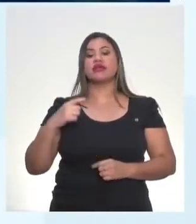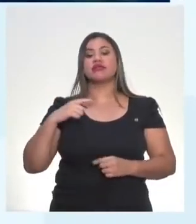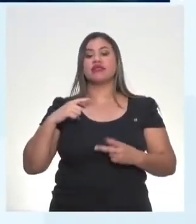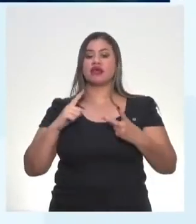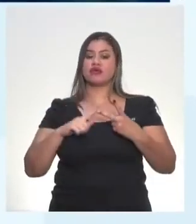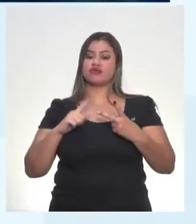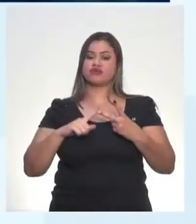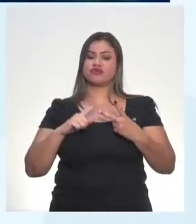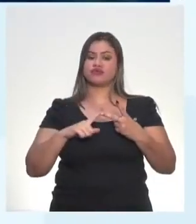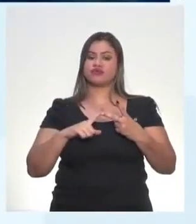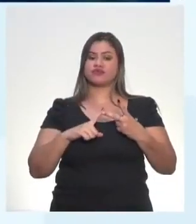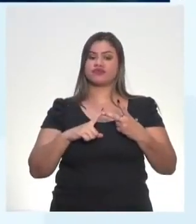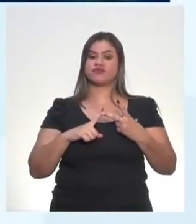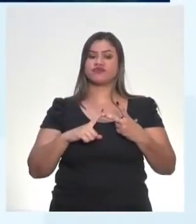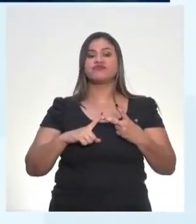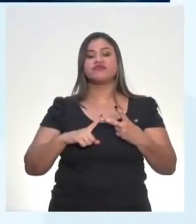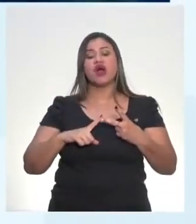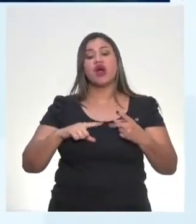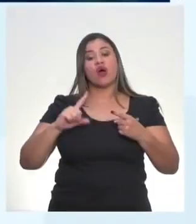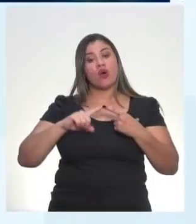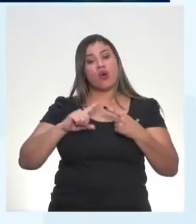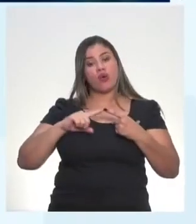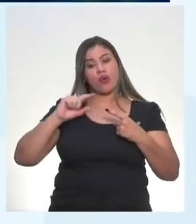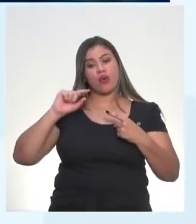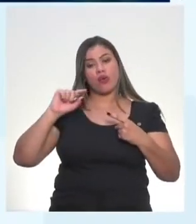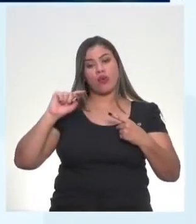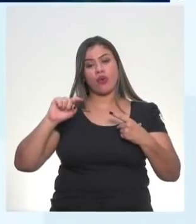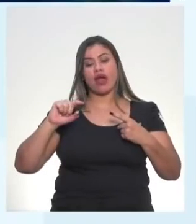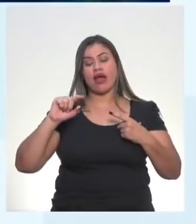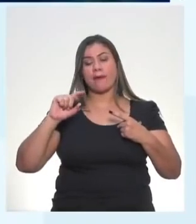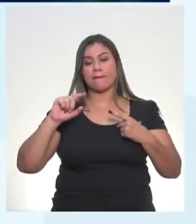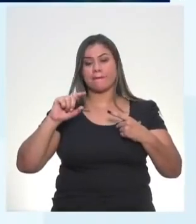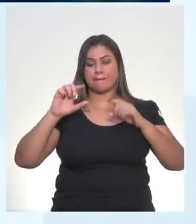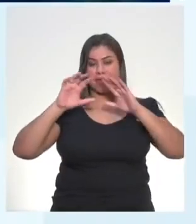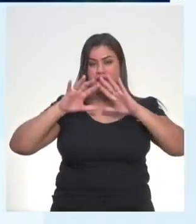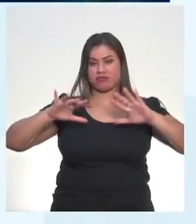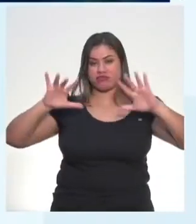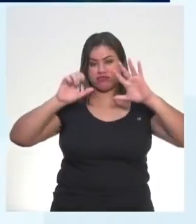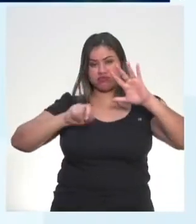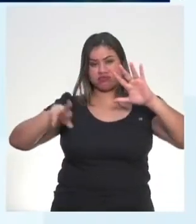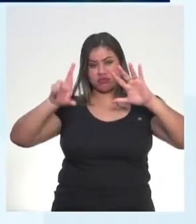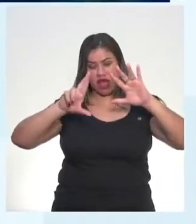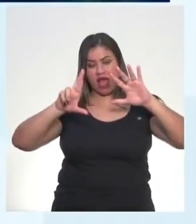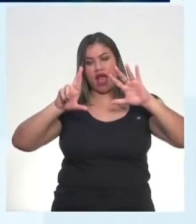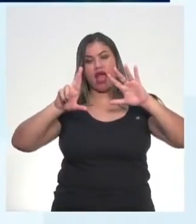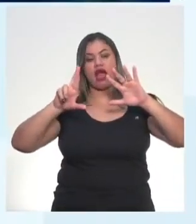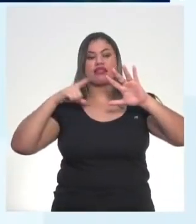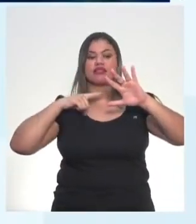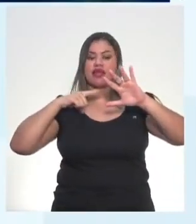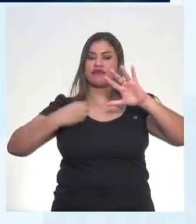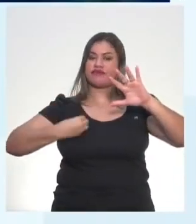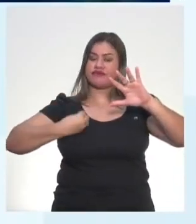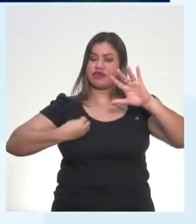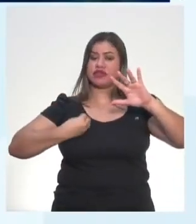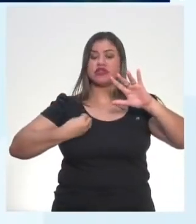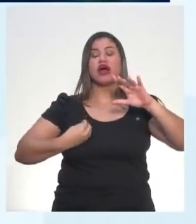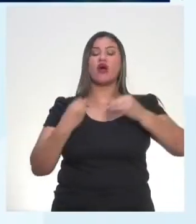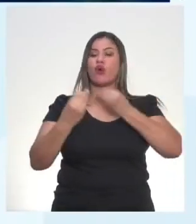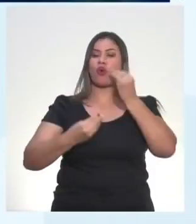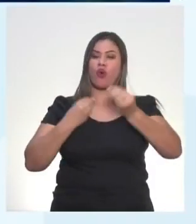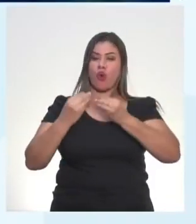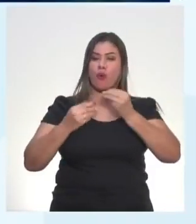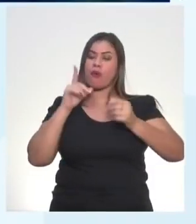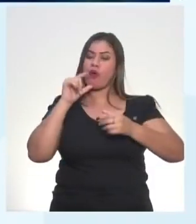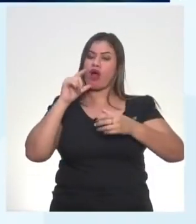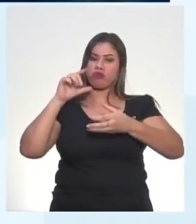poluentes secundários. Ou seja, esses poluentes primários, eles reagem no ar, você tem eles no ar, eles vão reagir com